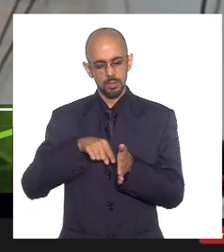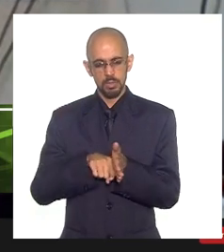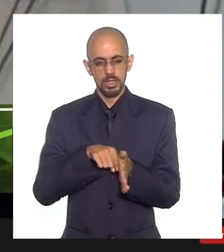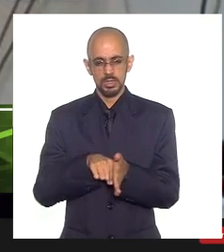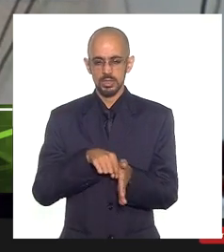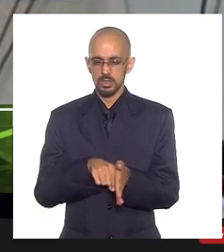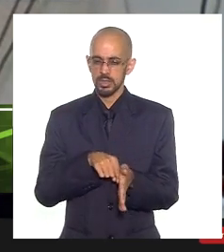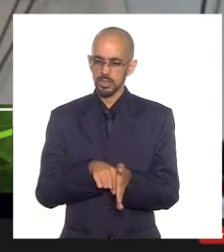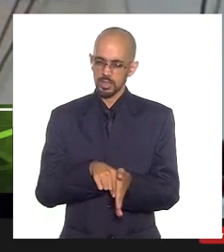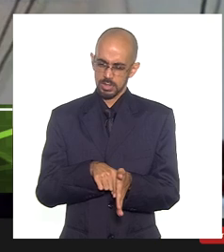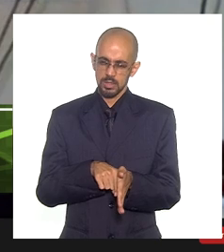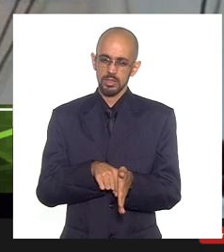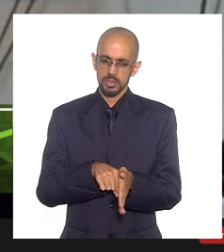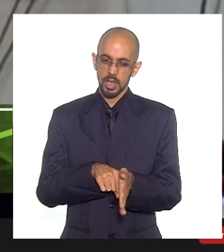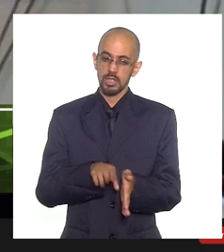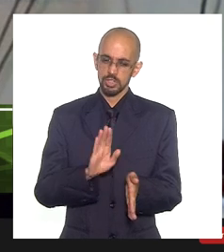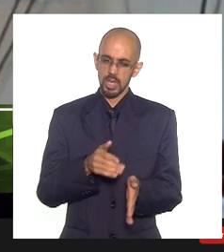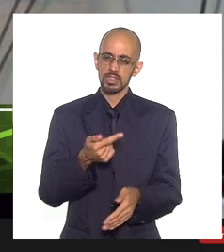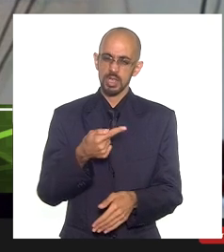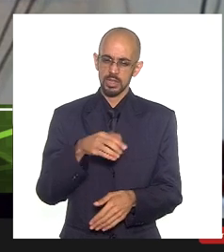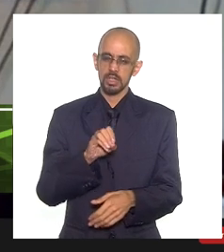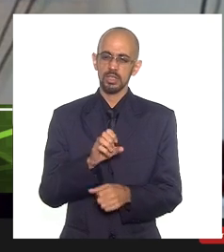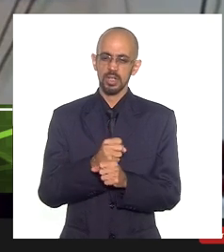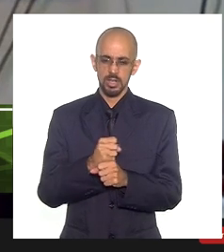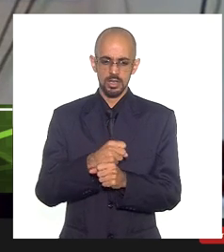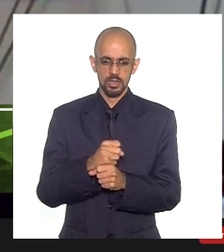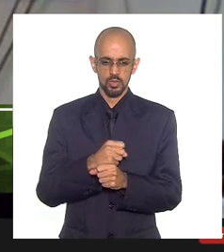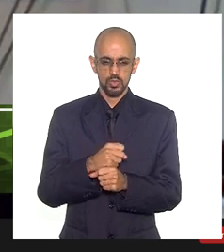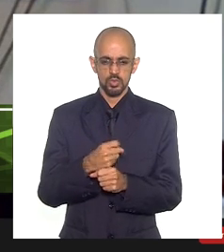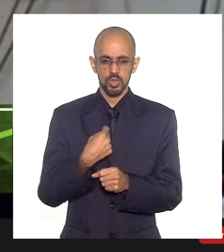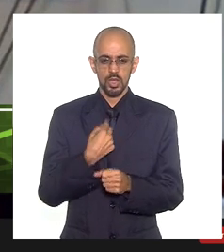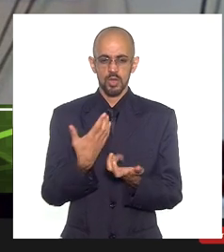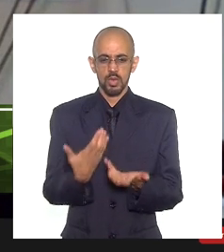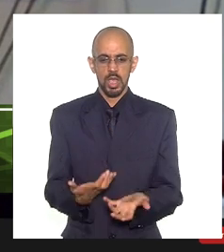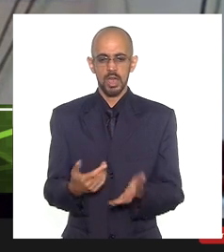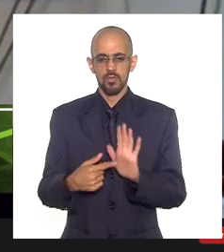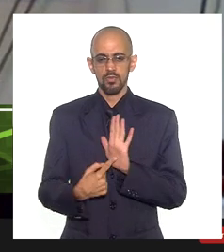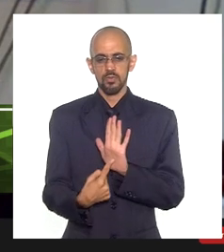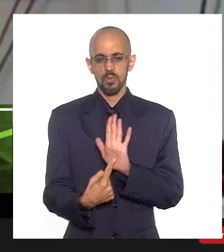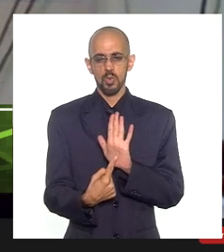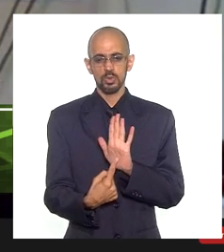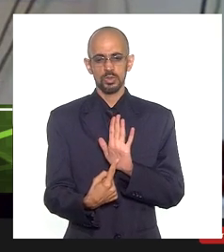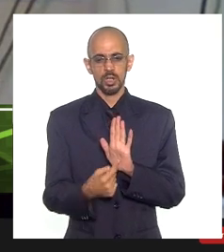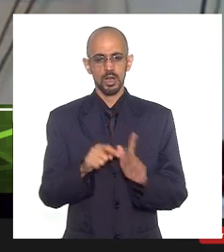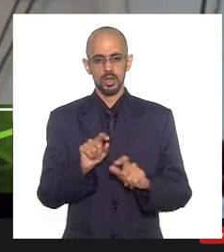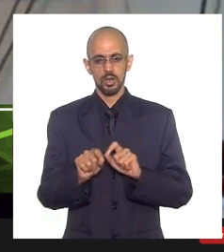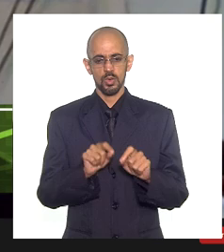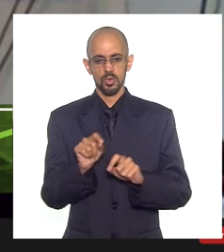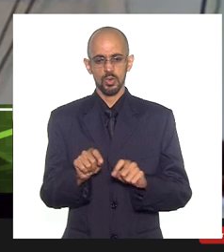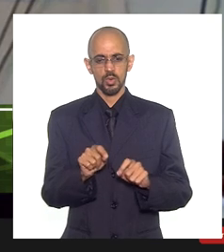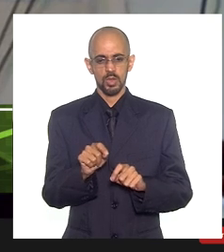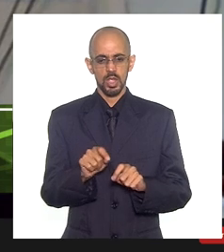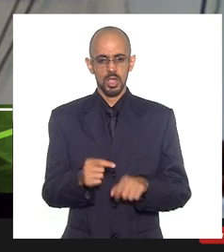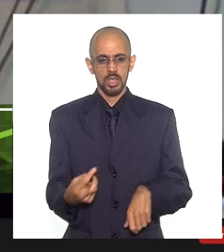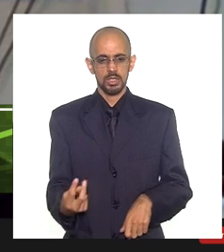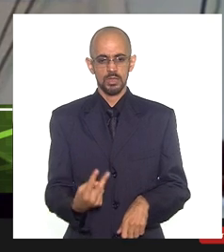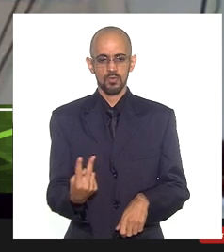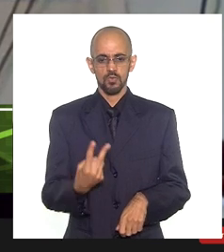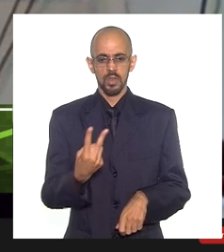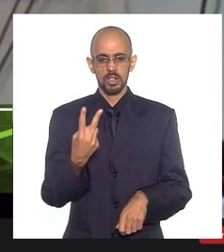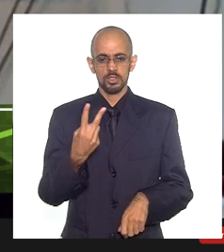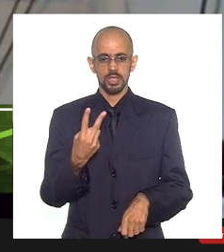de extensão nos seus 70 anos eu venho chamar um pouco a atenção para a valorização dos seus